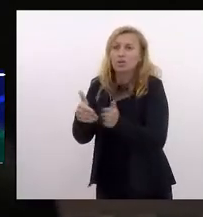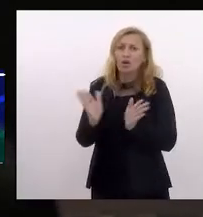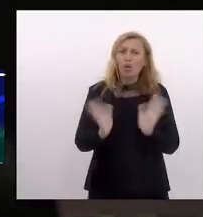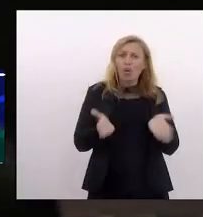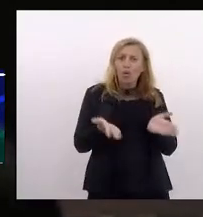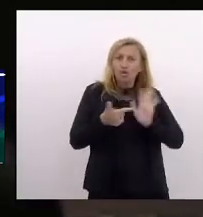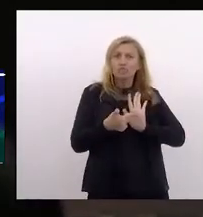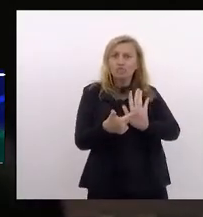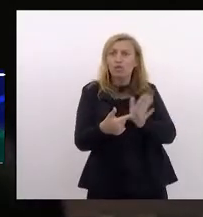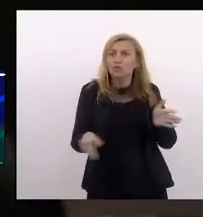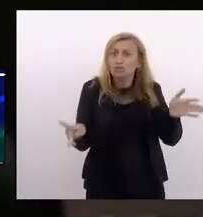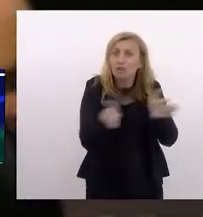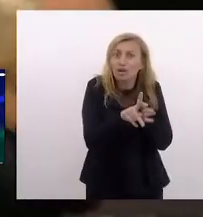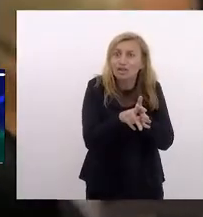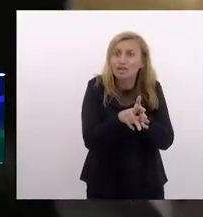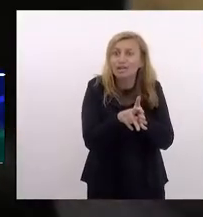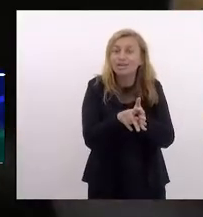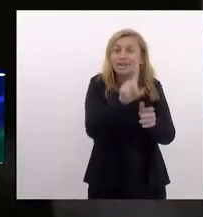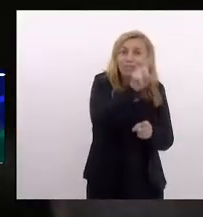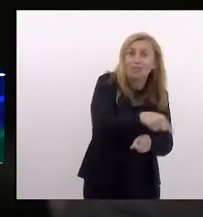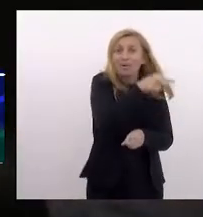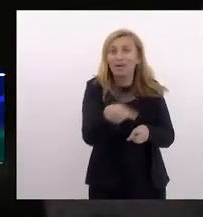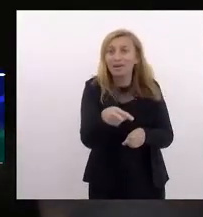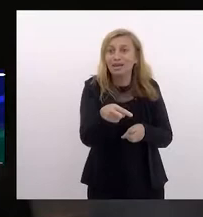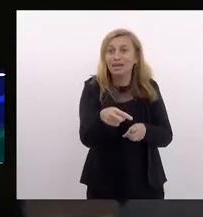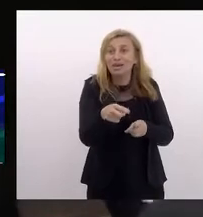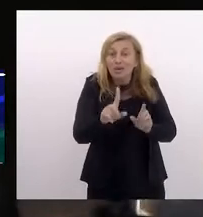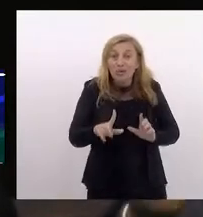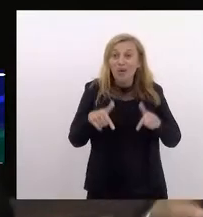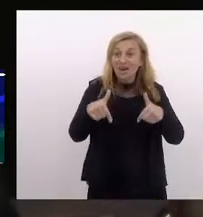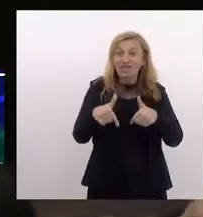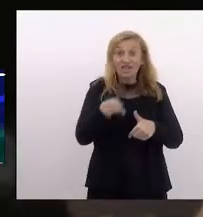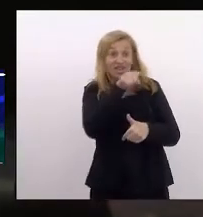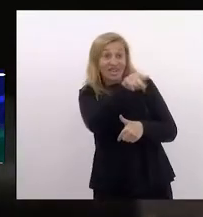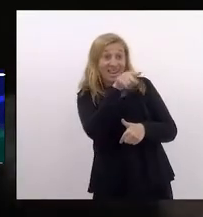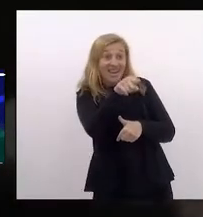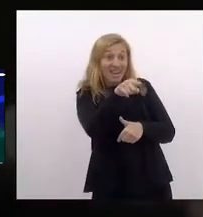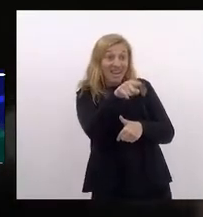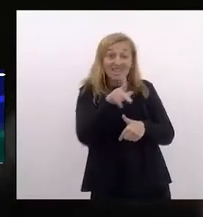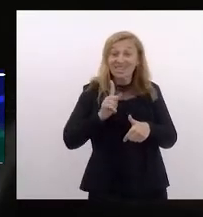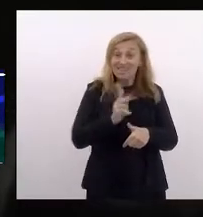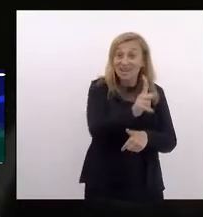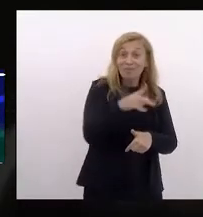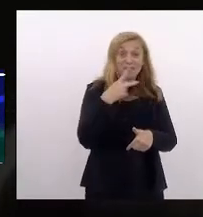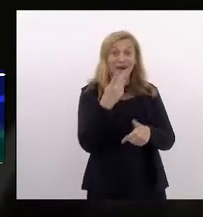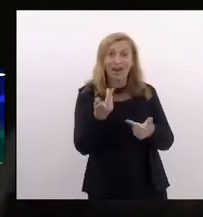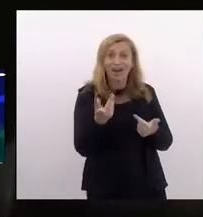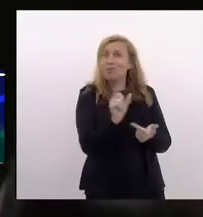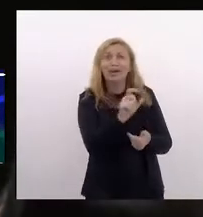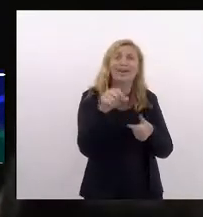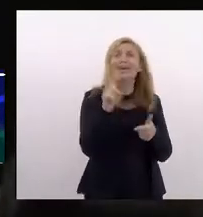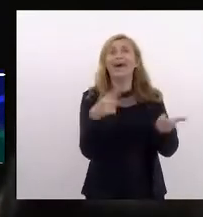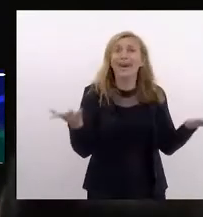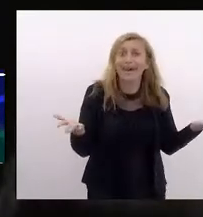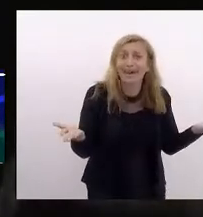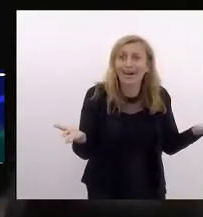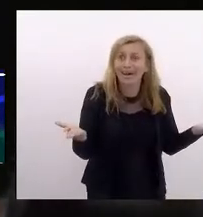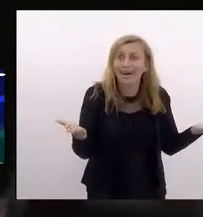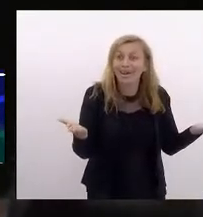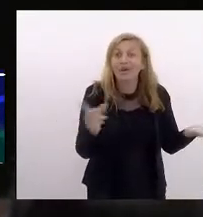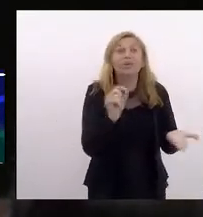apresenta o projeto que proíbe o ato que ele mesmo processo de fazer o quê que é isso